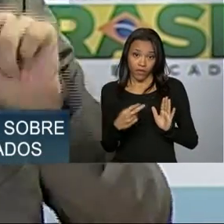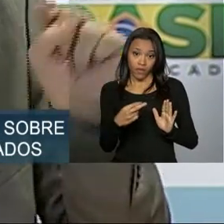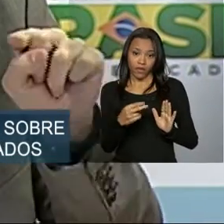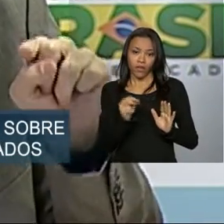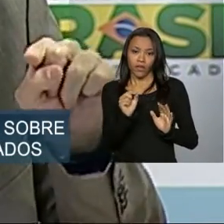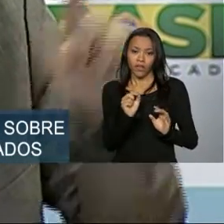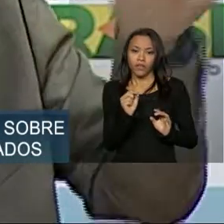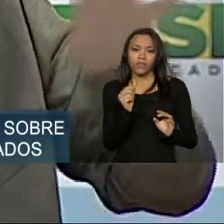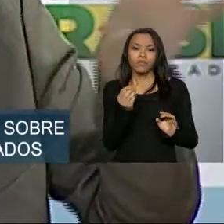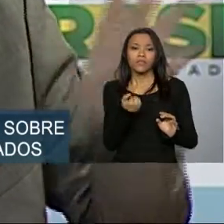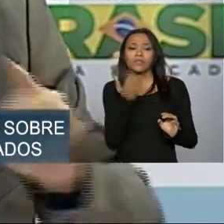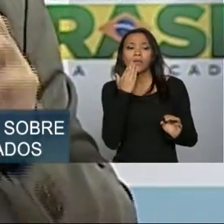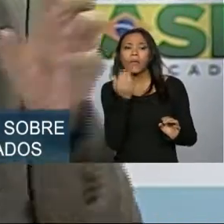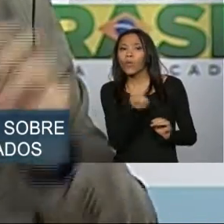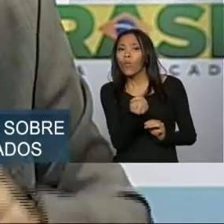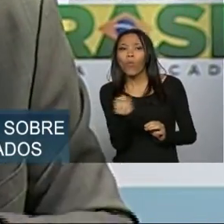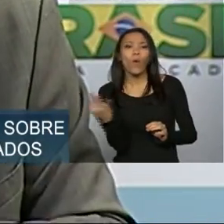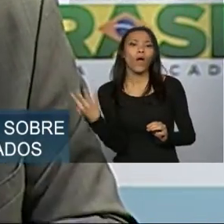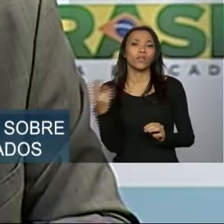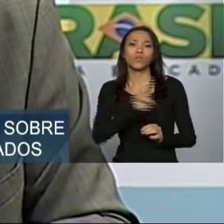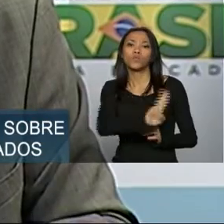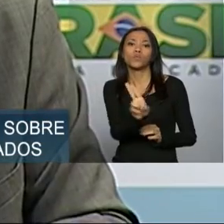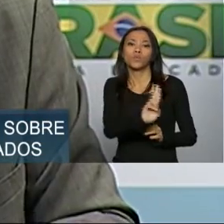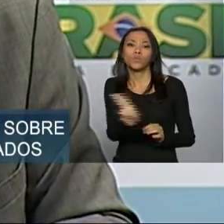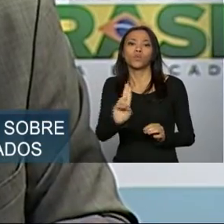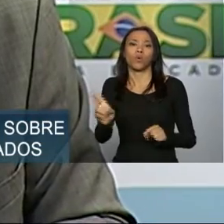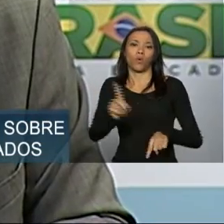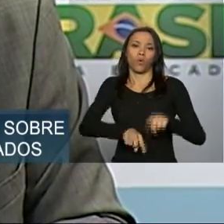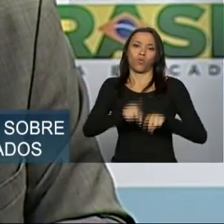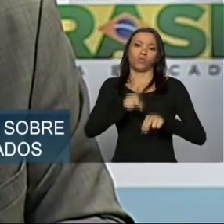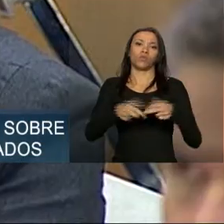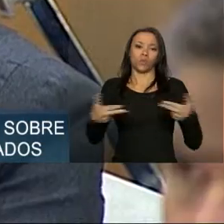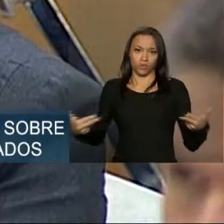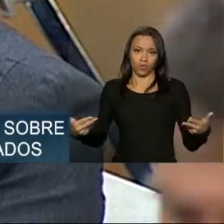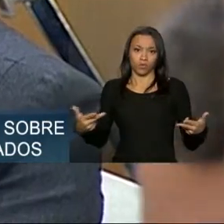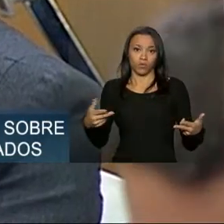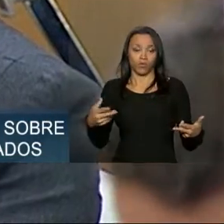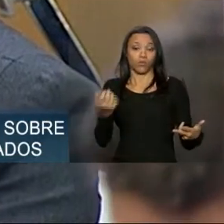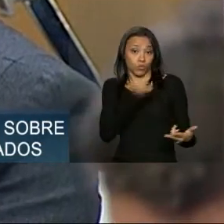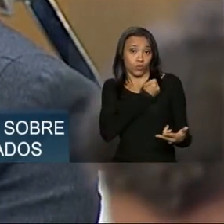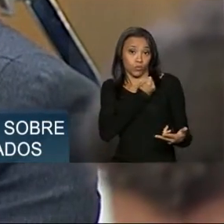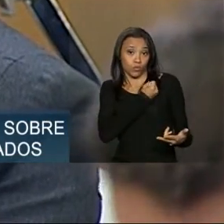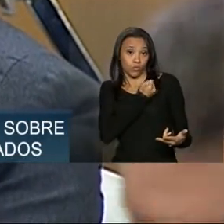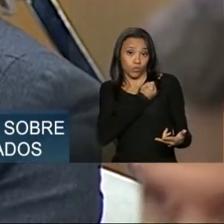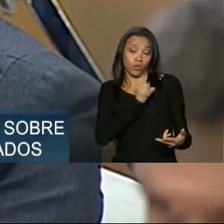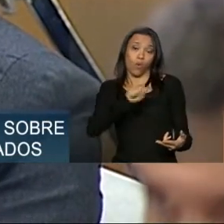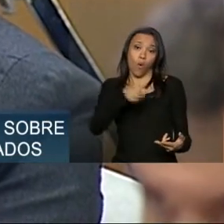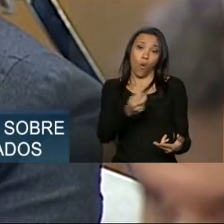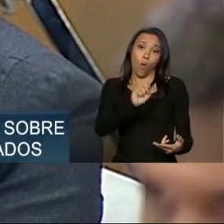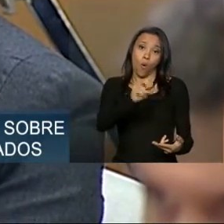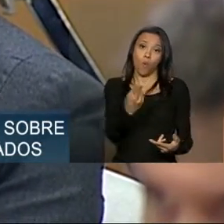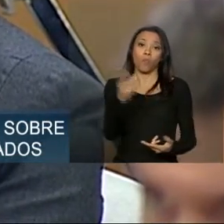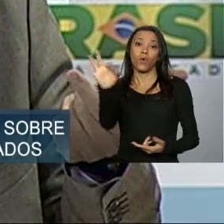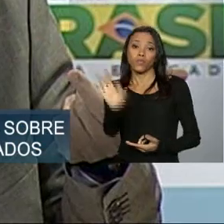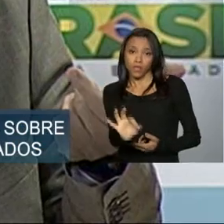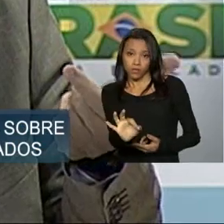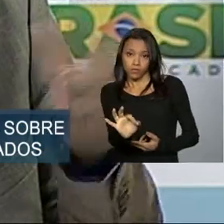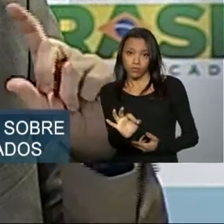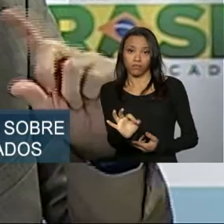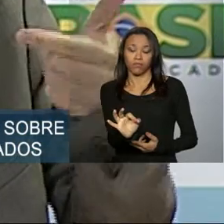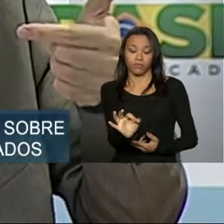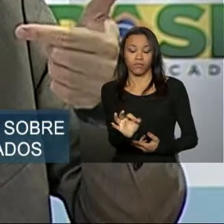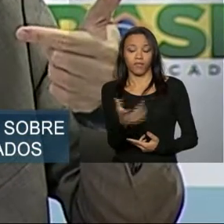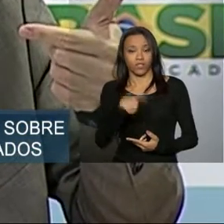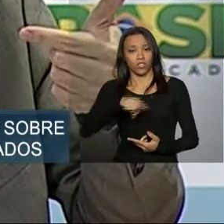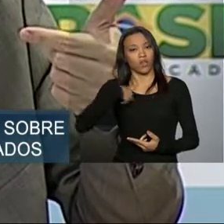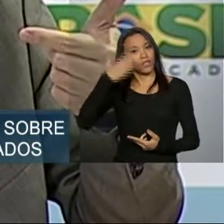para saber já o número de produtos, mas a gente passa isso em números absolutos para vocês. Pode ser o número ou o percentual daqueles que não... O percentual é só tirar